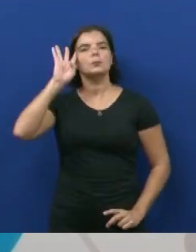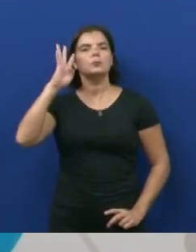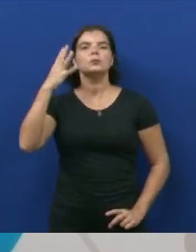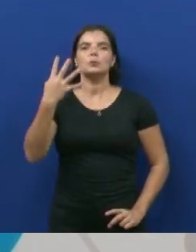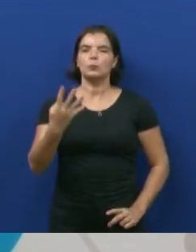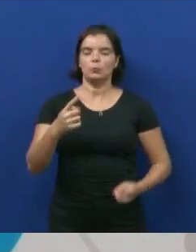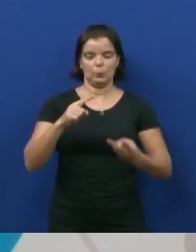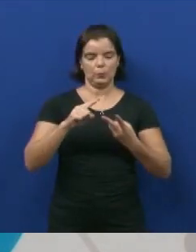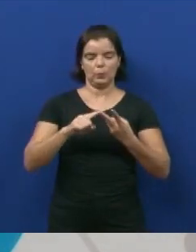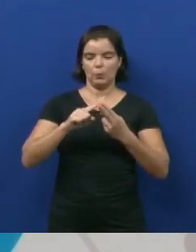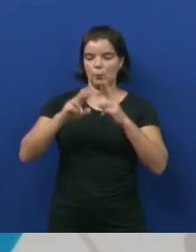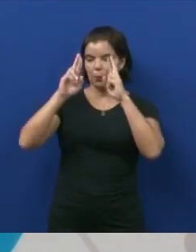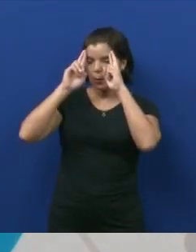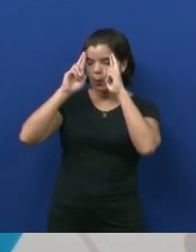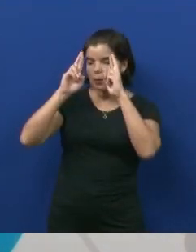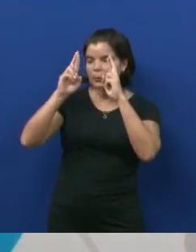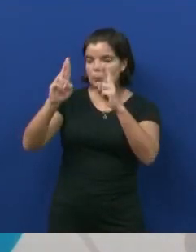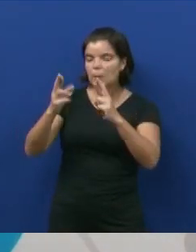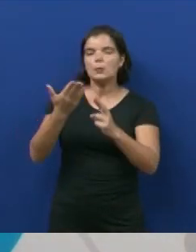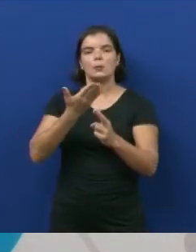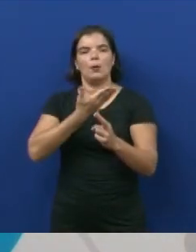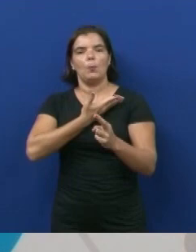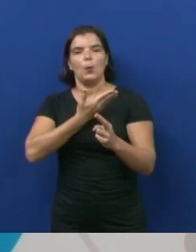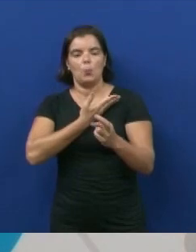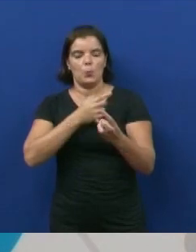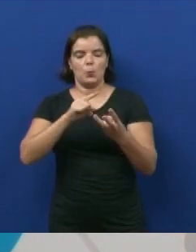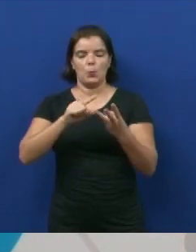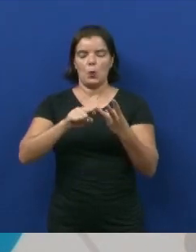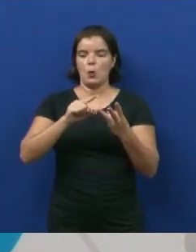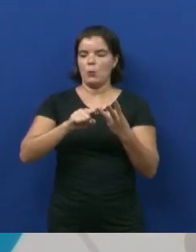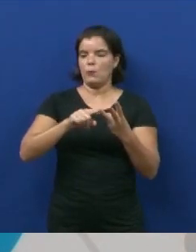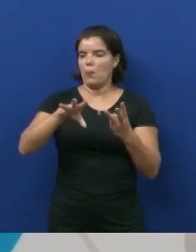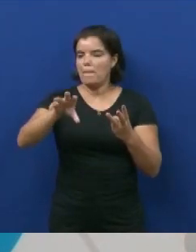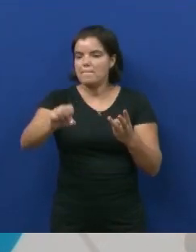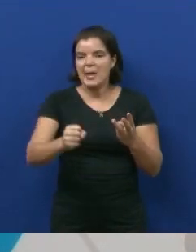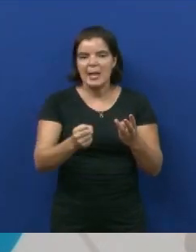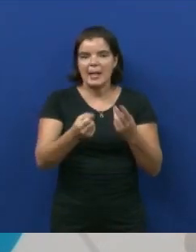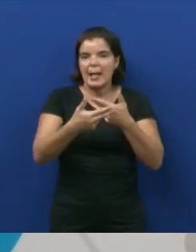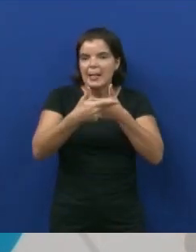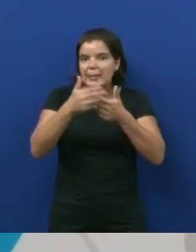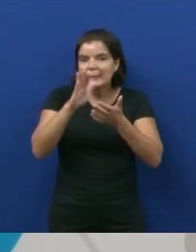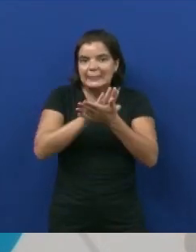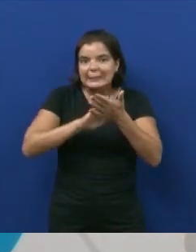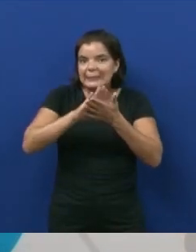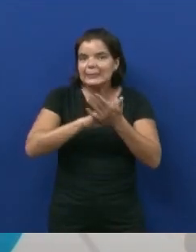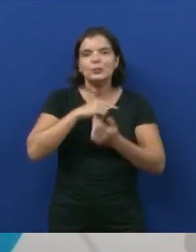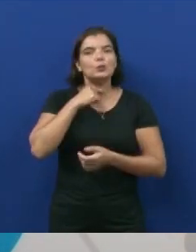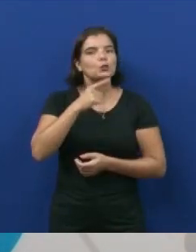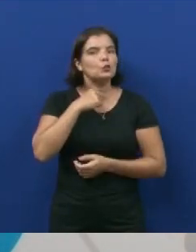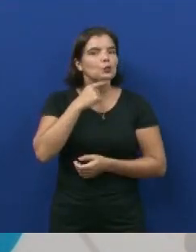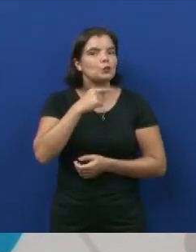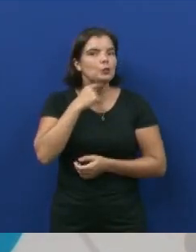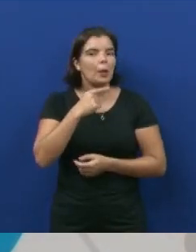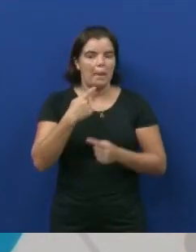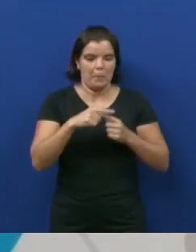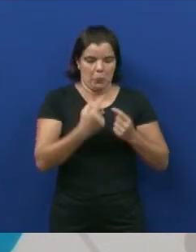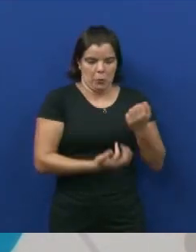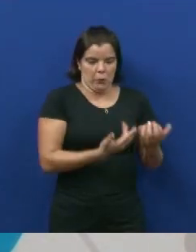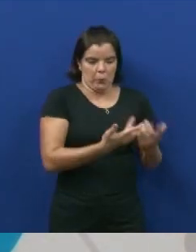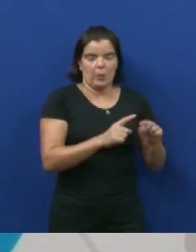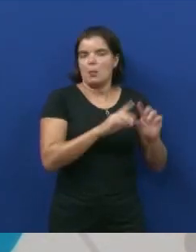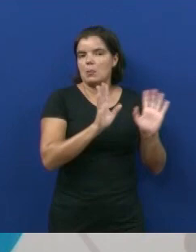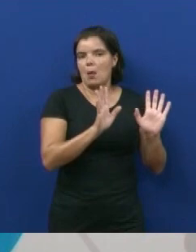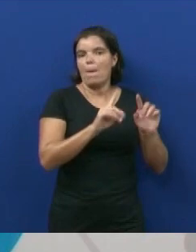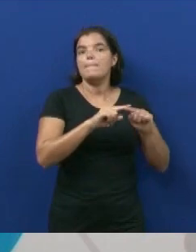que respeitar o lápis do meu colega, eu não vou me apropriar do lápis do meu colega, não porque eu vou para o inferno se eu pegar,